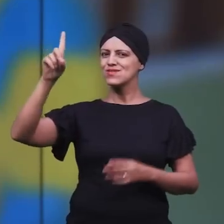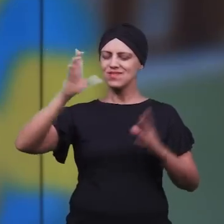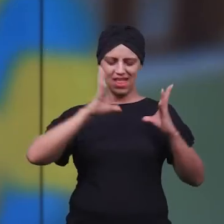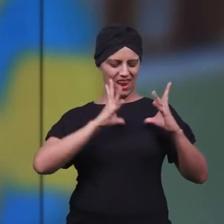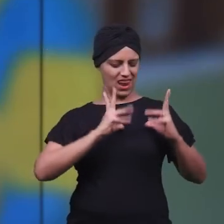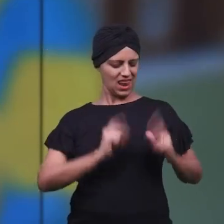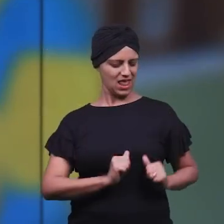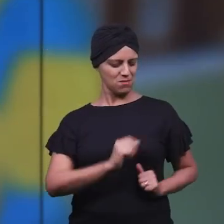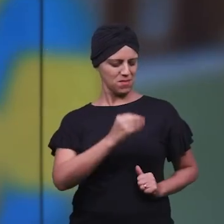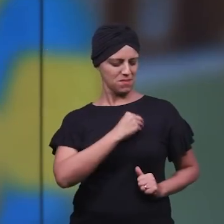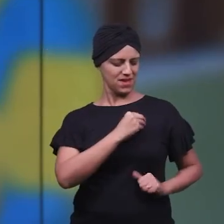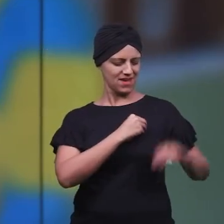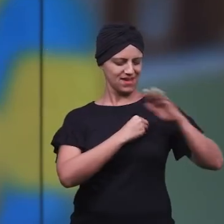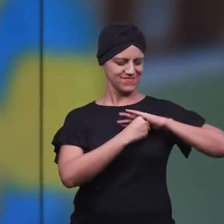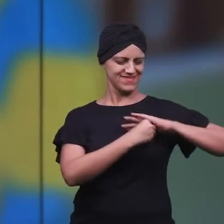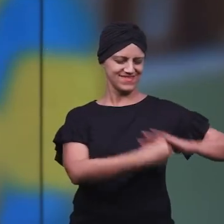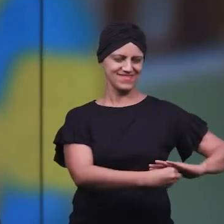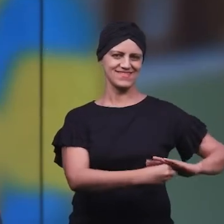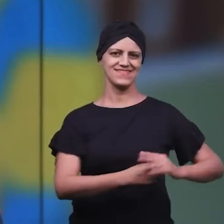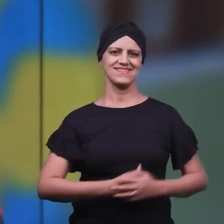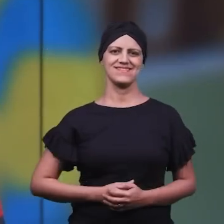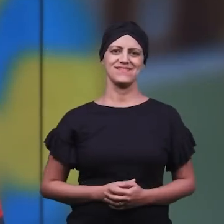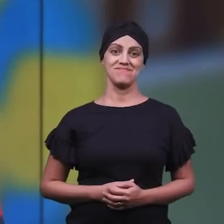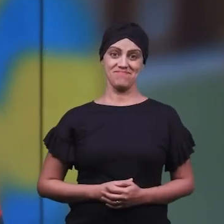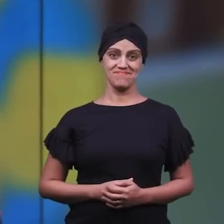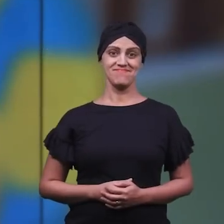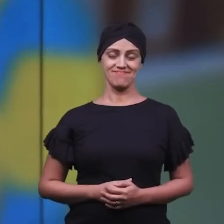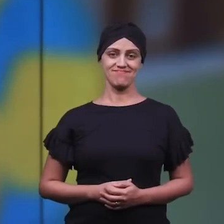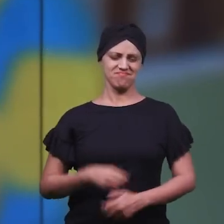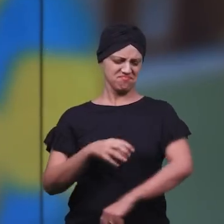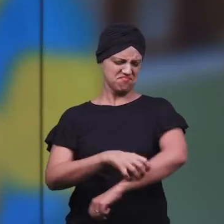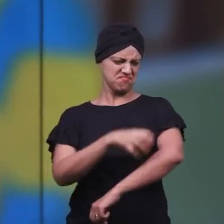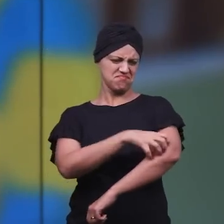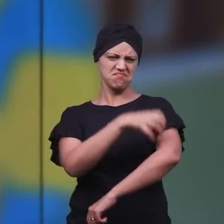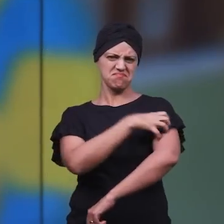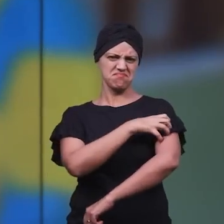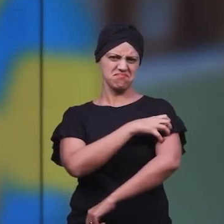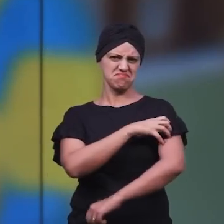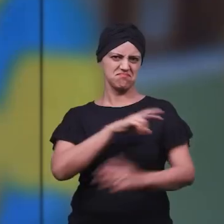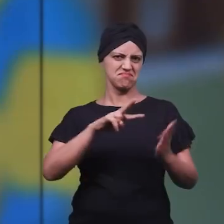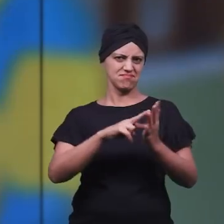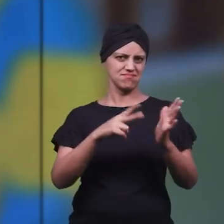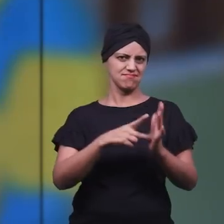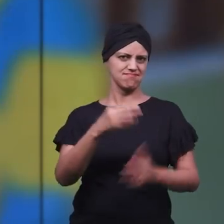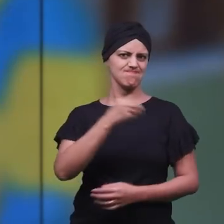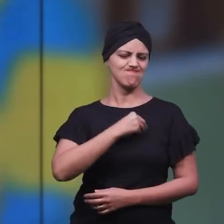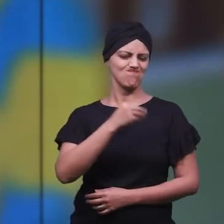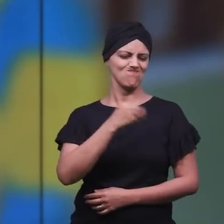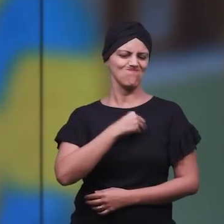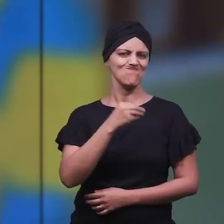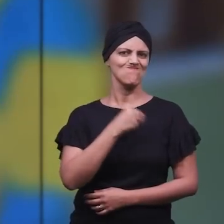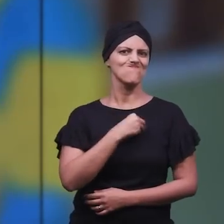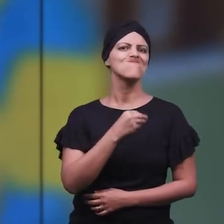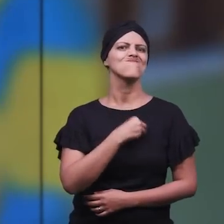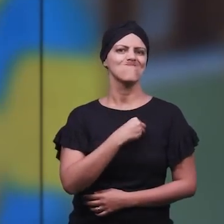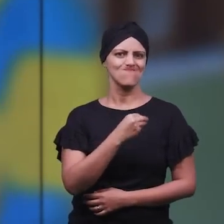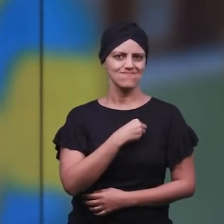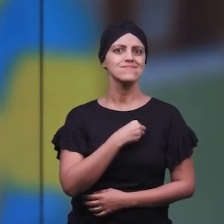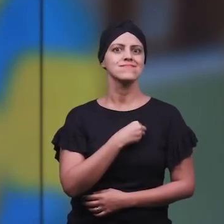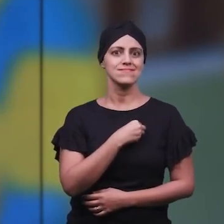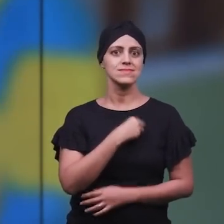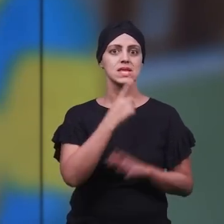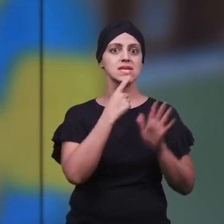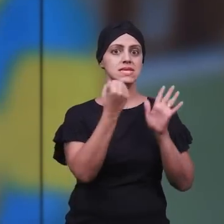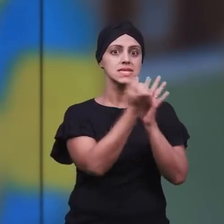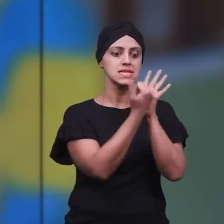seu coração limpo do pecado. A lepra representa o pecado na vida do homem, e